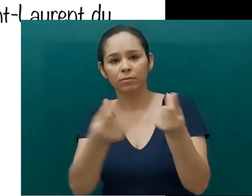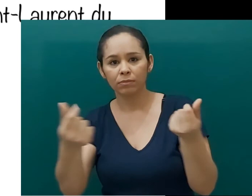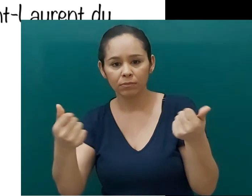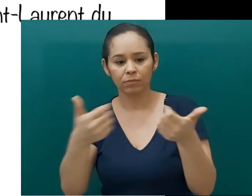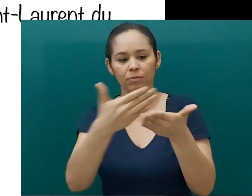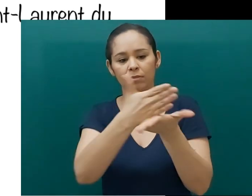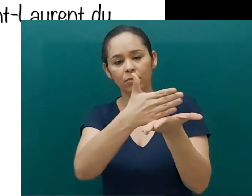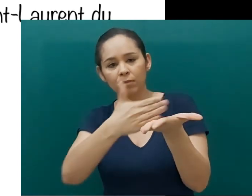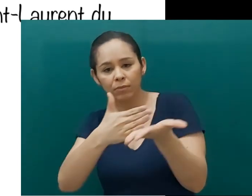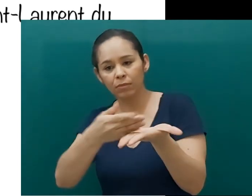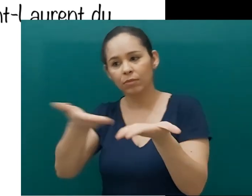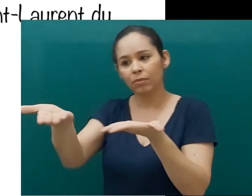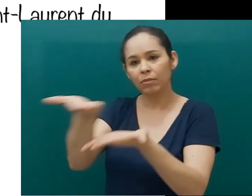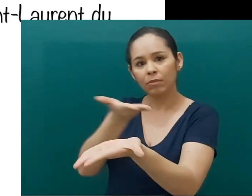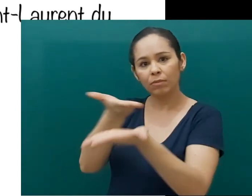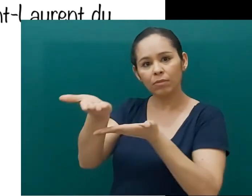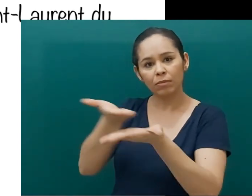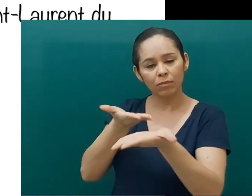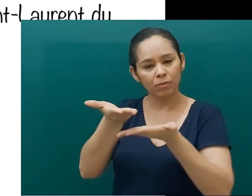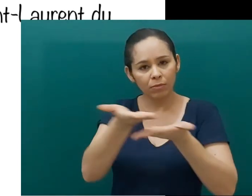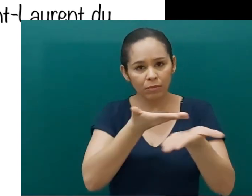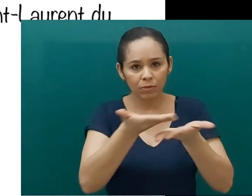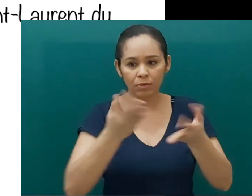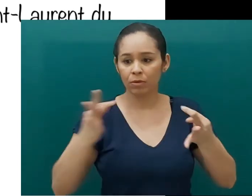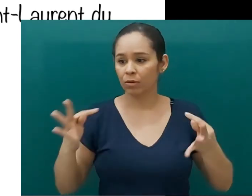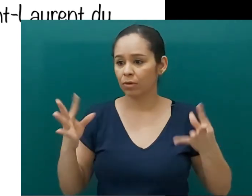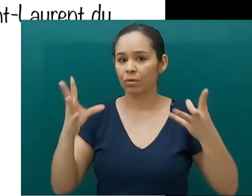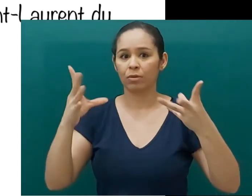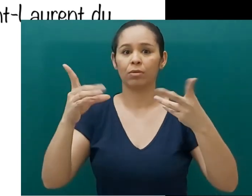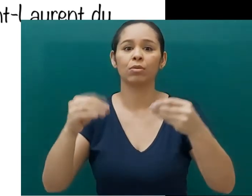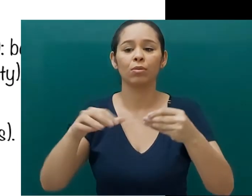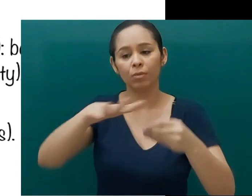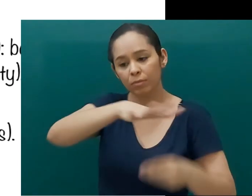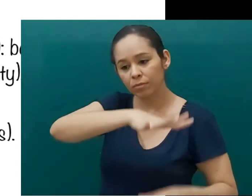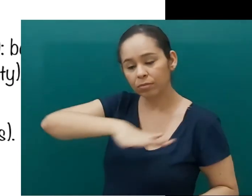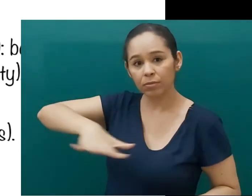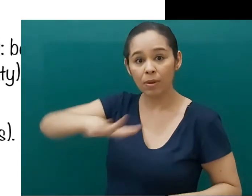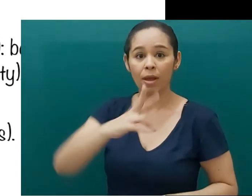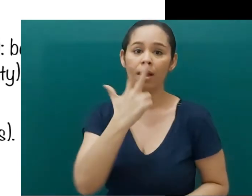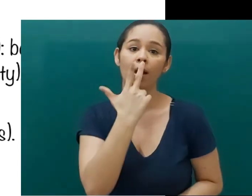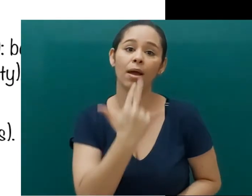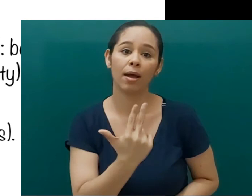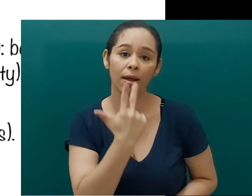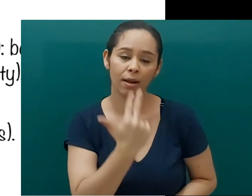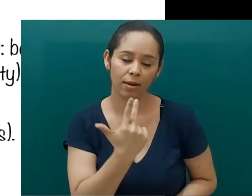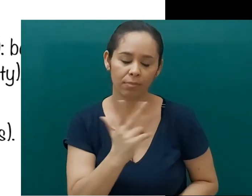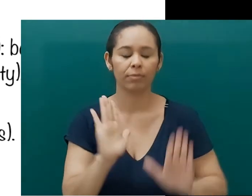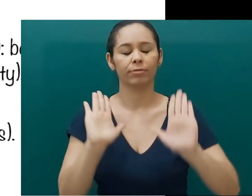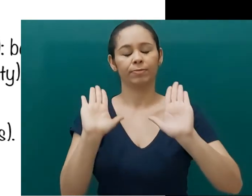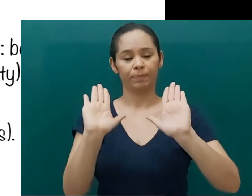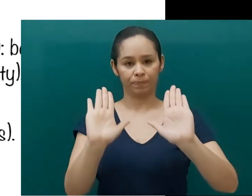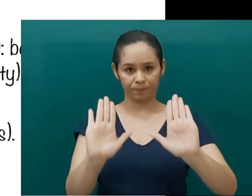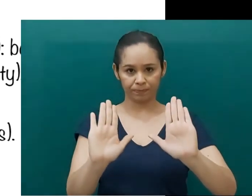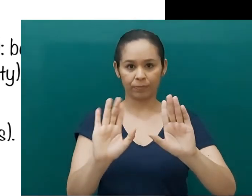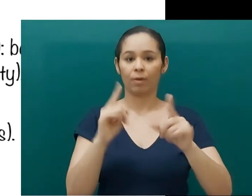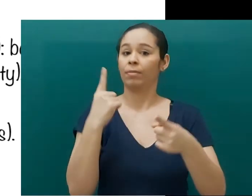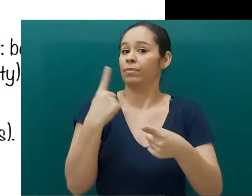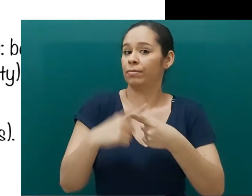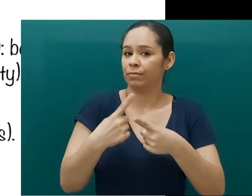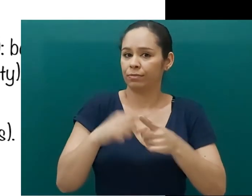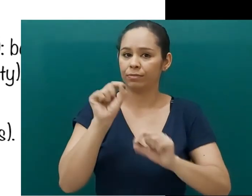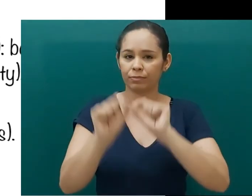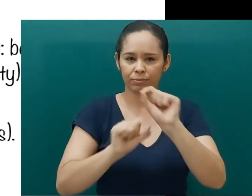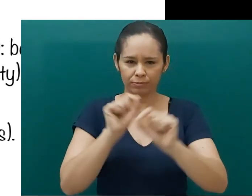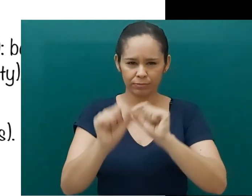na fronteira, né, e em todo o departamento. E as línguas locais? Bem, por ser uma